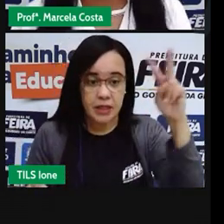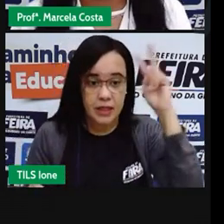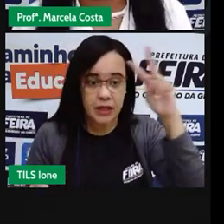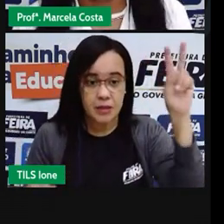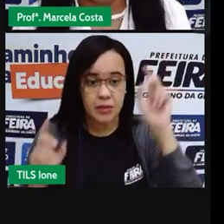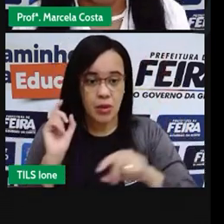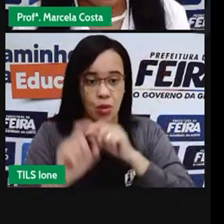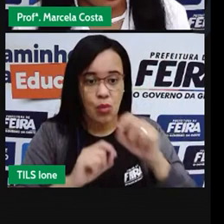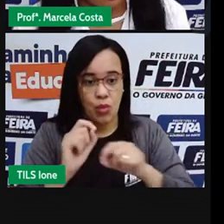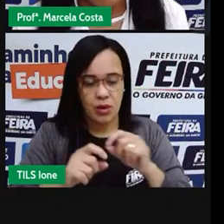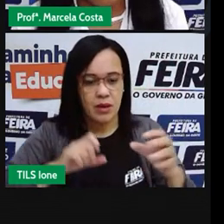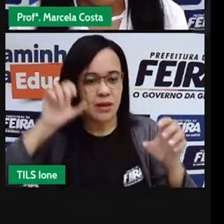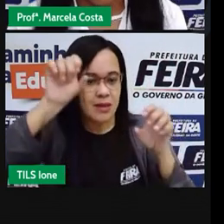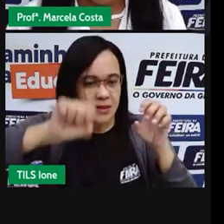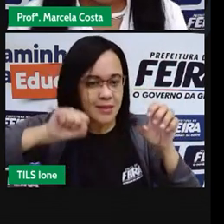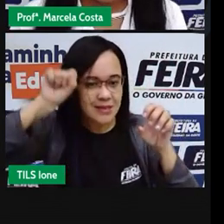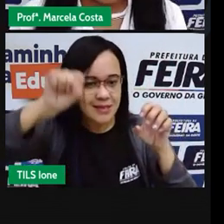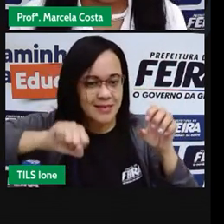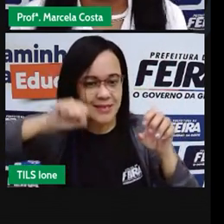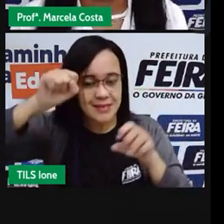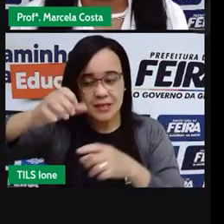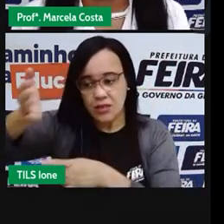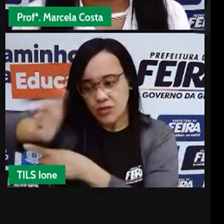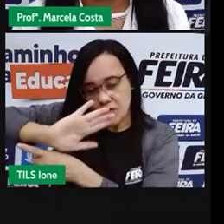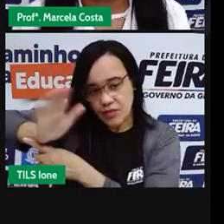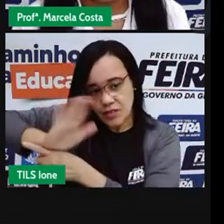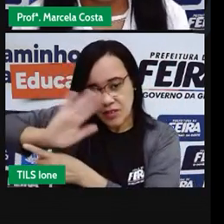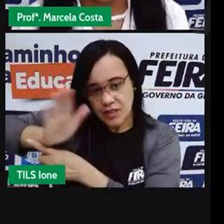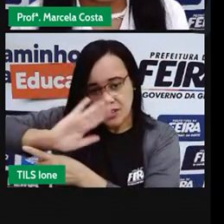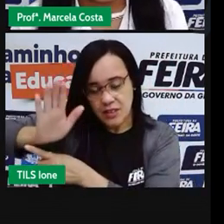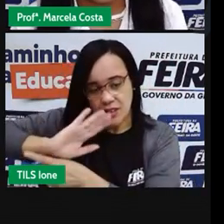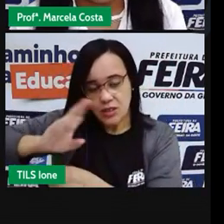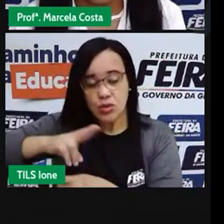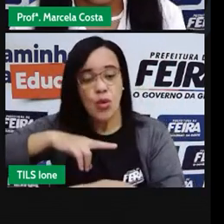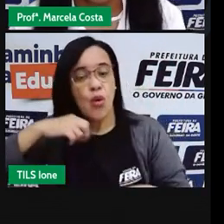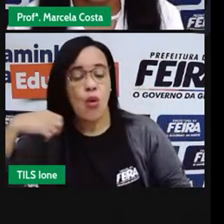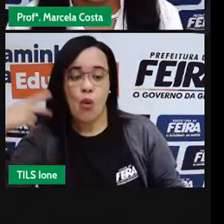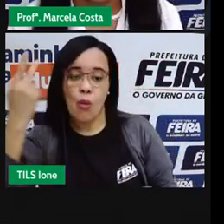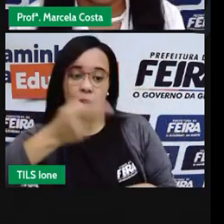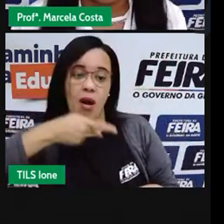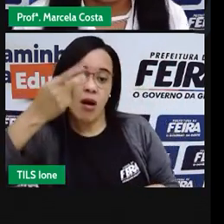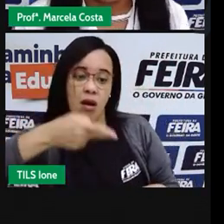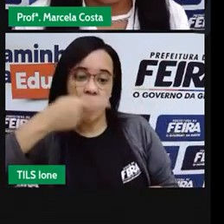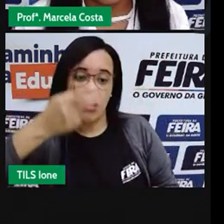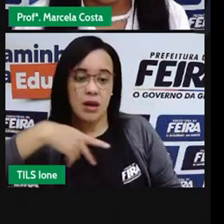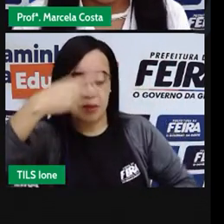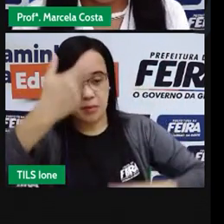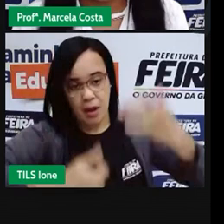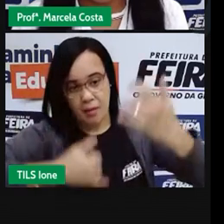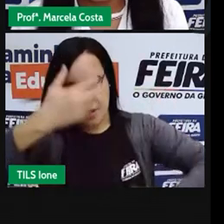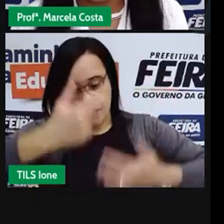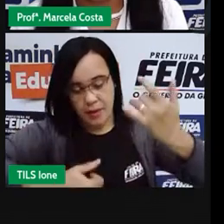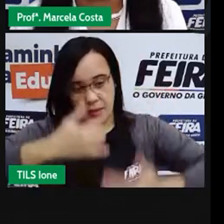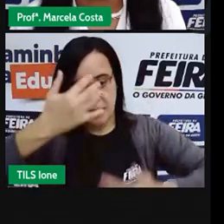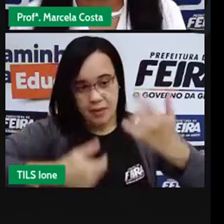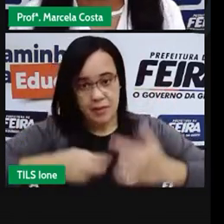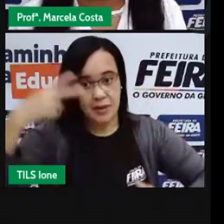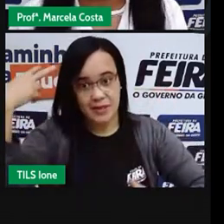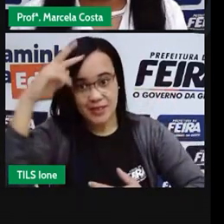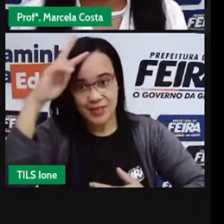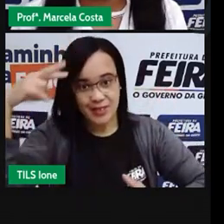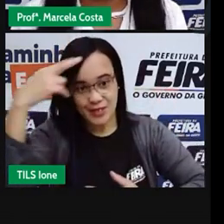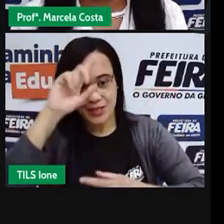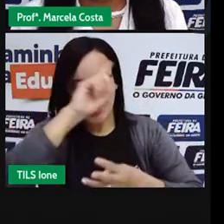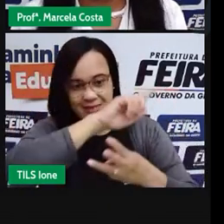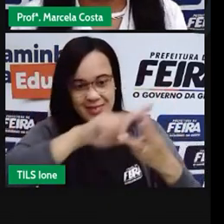Lembre-se de gravar um vídeo ou um áudio contando essa releitura que você fez da história dos três porquinhos.